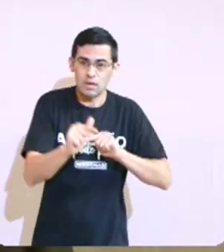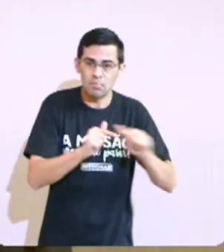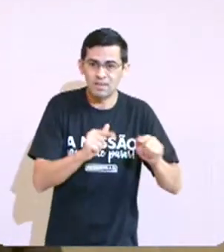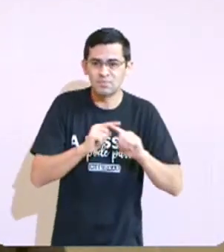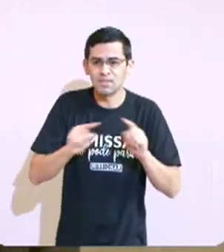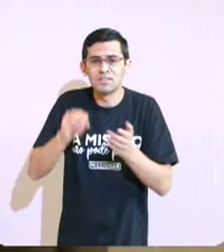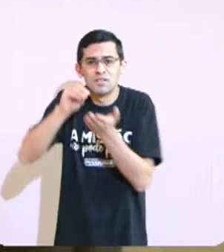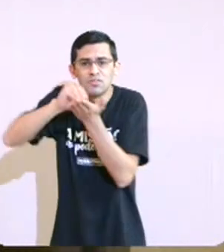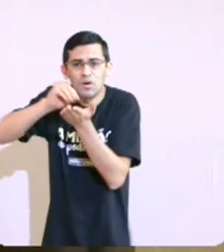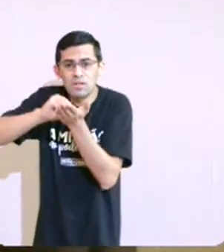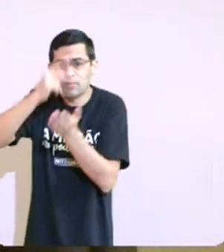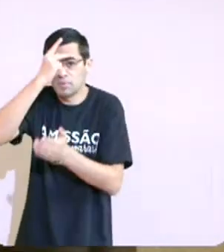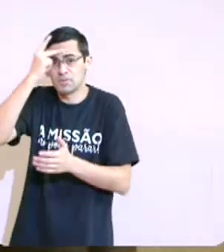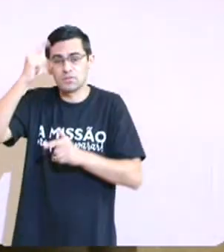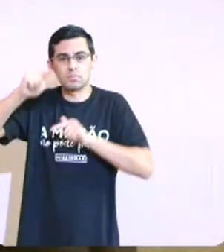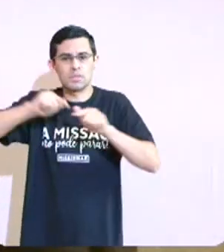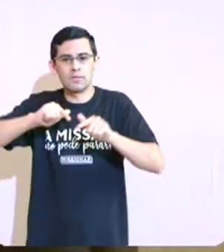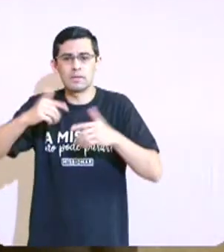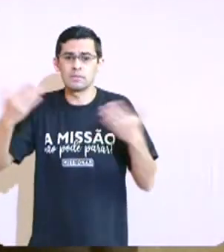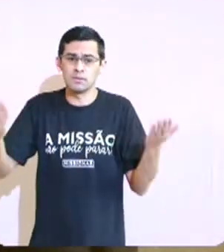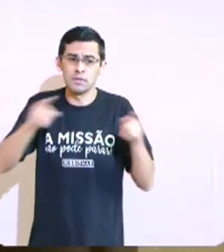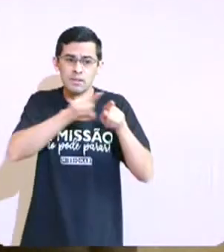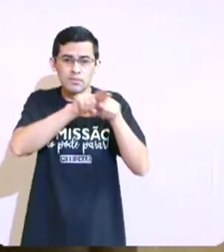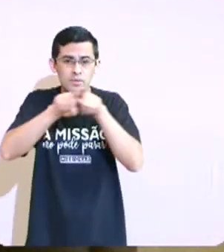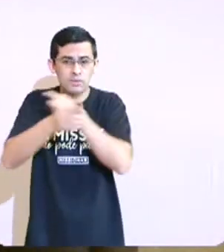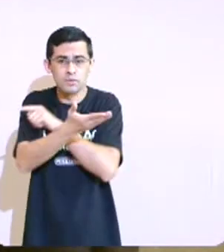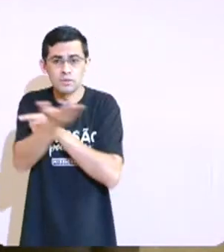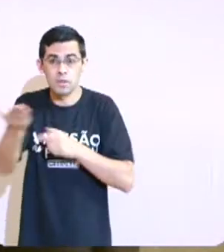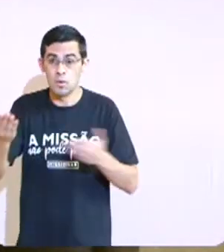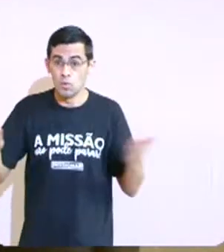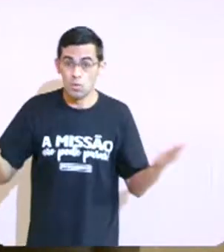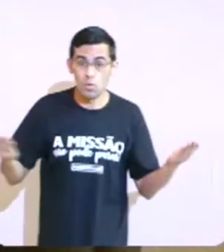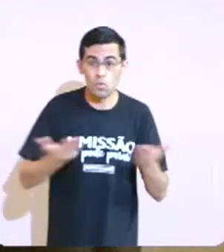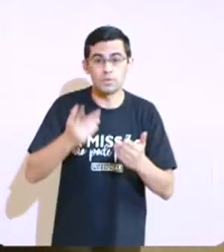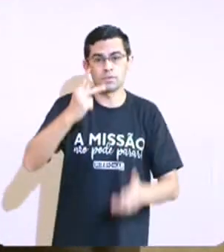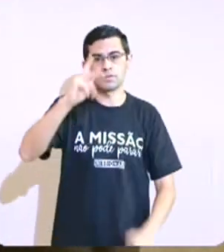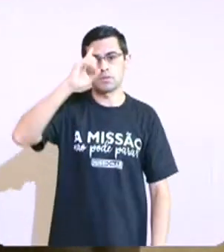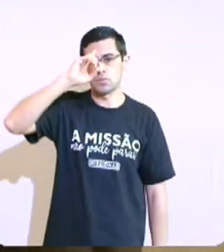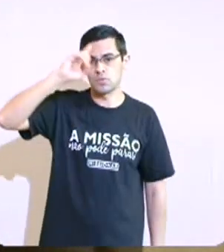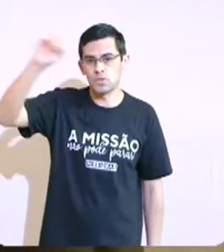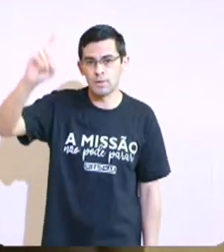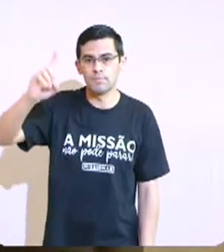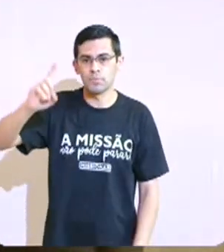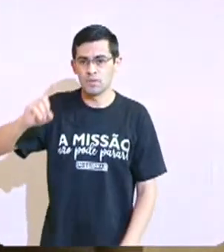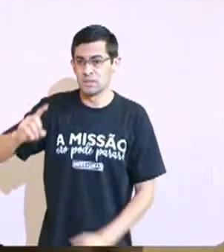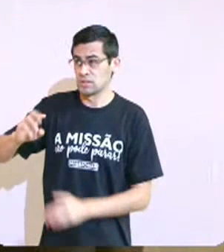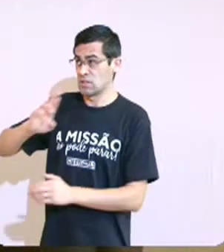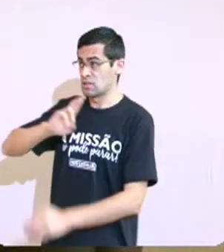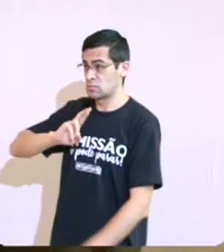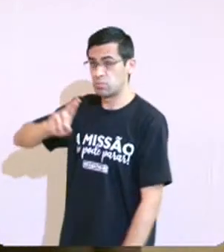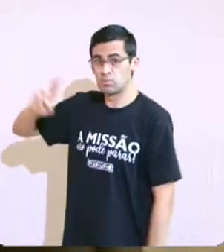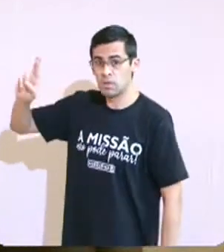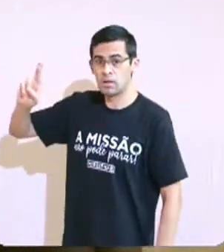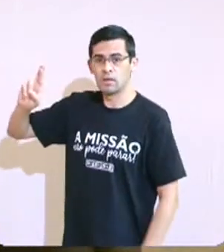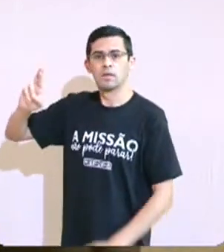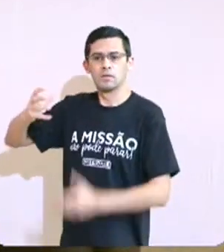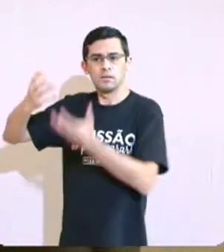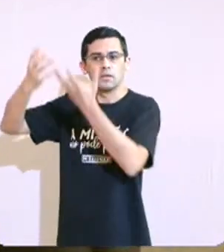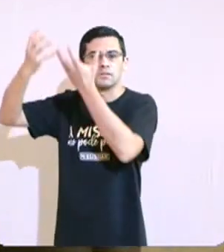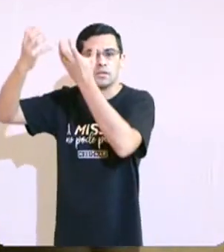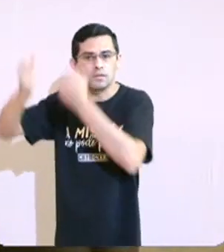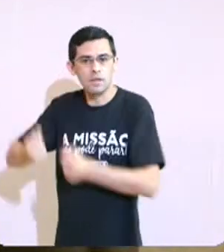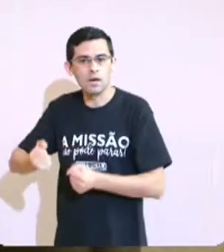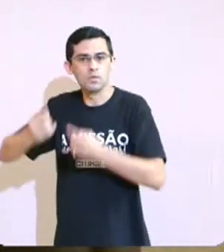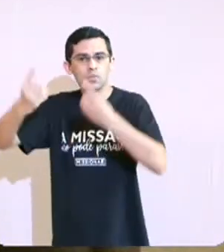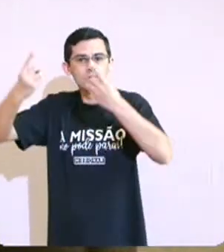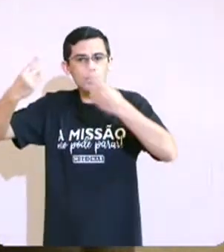eram poucos. Irmãos e irmãs da PIB, hoje é o seu dia de responder às orações da igreja ao redor do